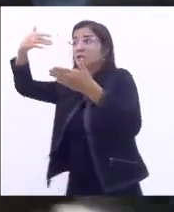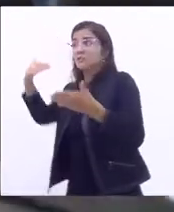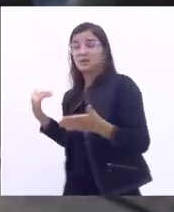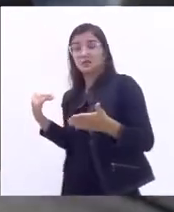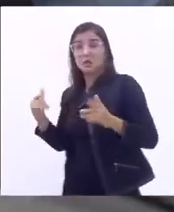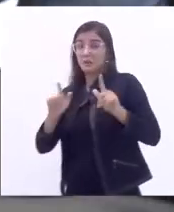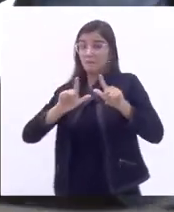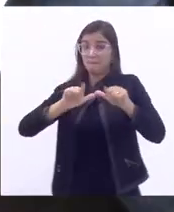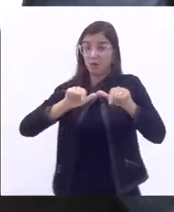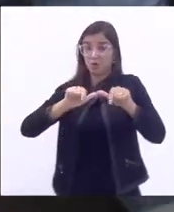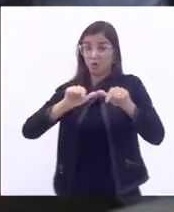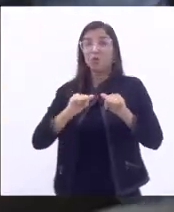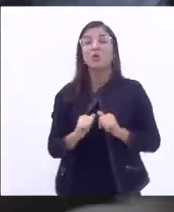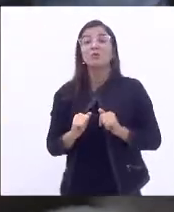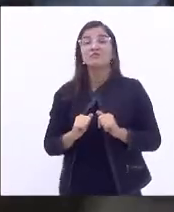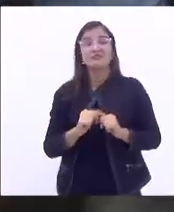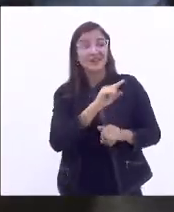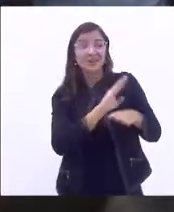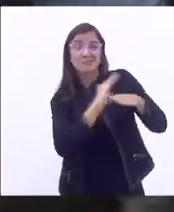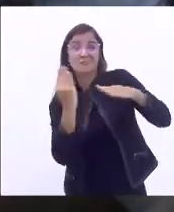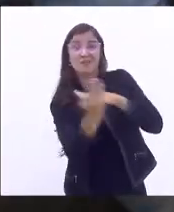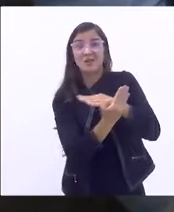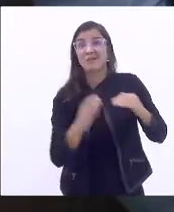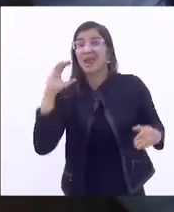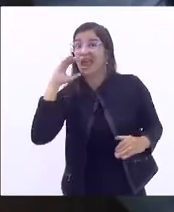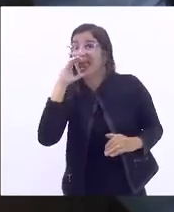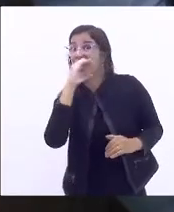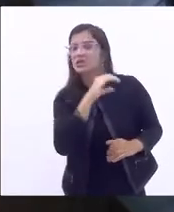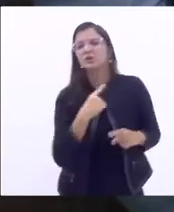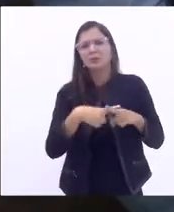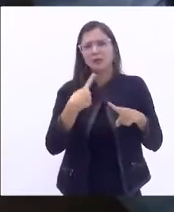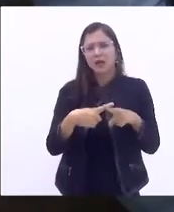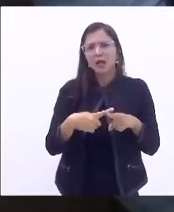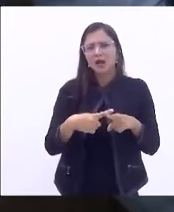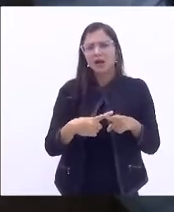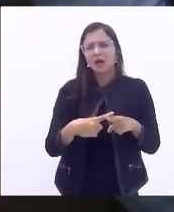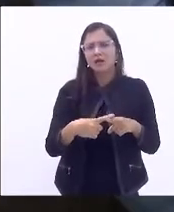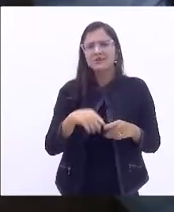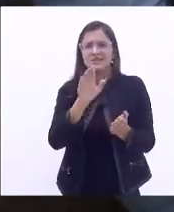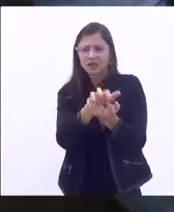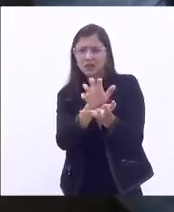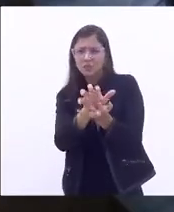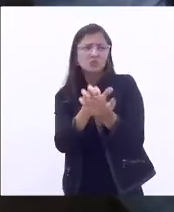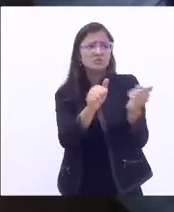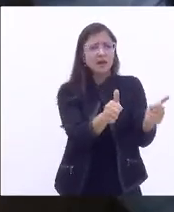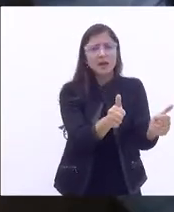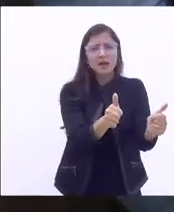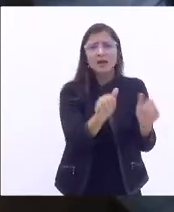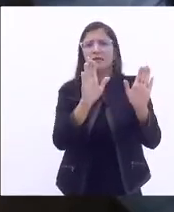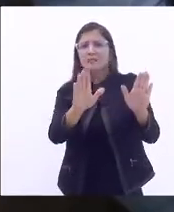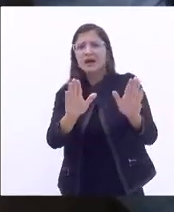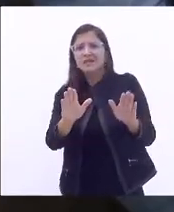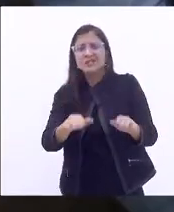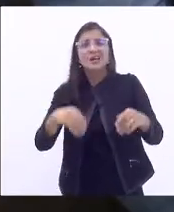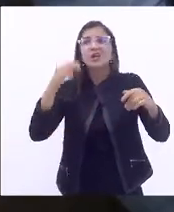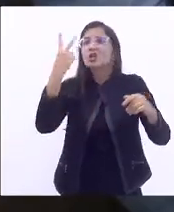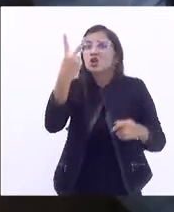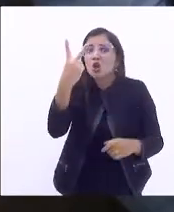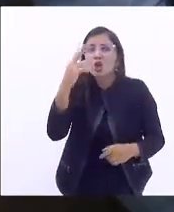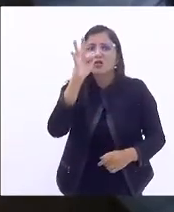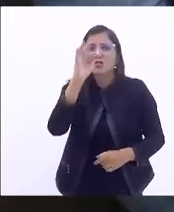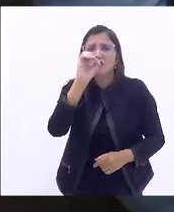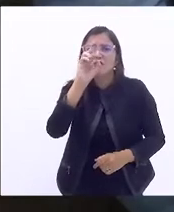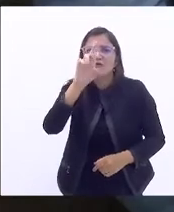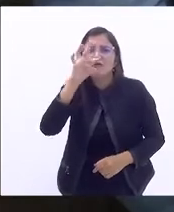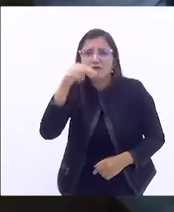porque antes de Bangu, Santa Cruz estava de boa. Mas a partir do momento que começou a funcionar os dois alto fornos na área